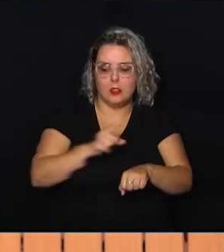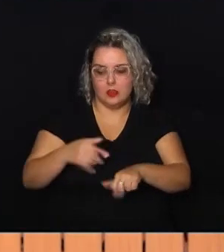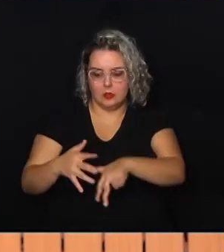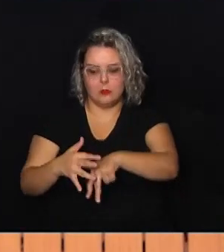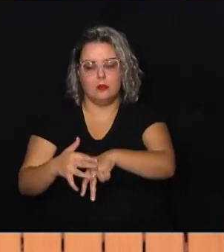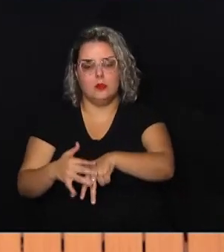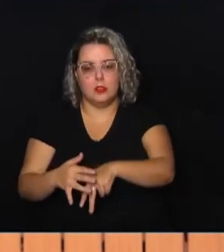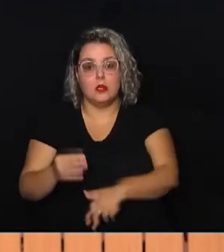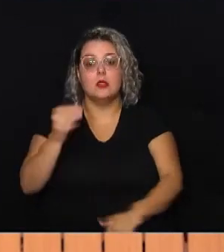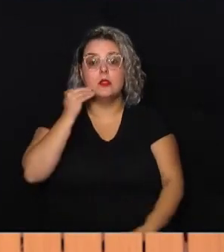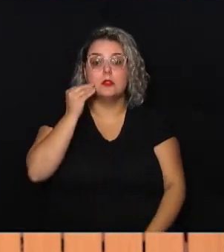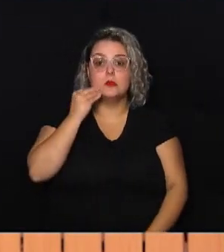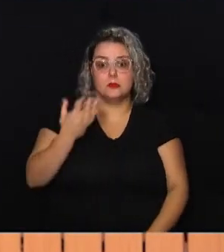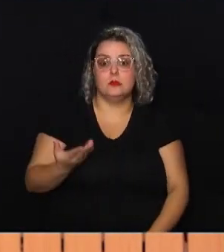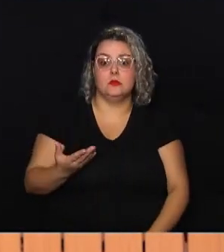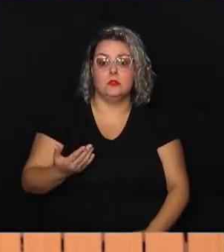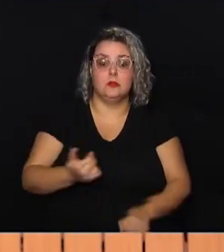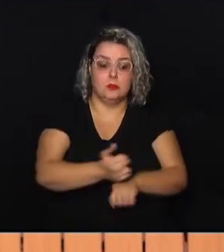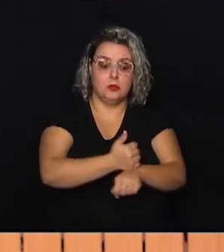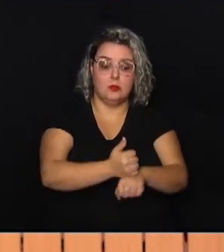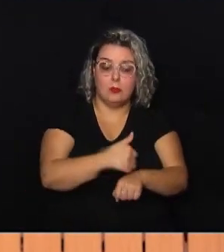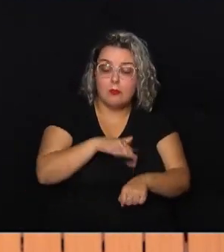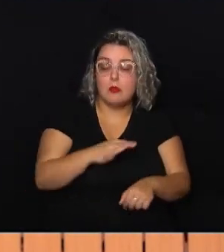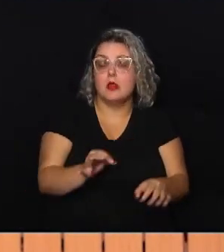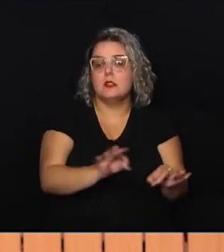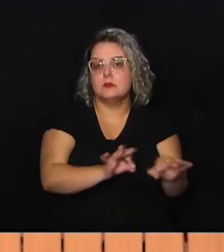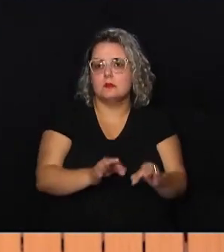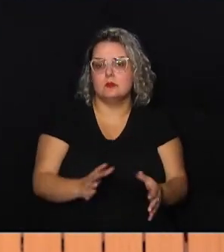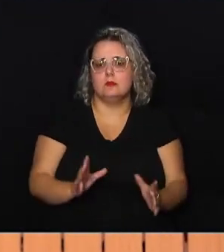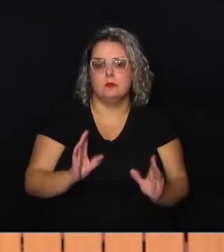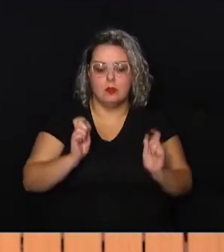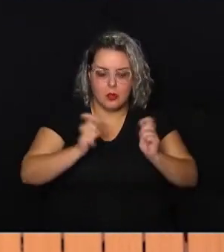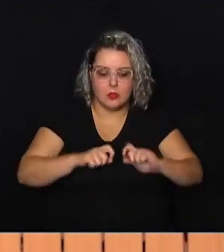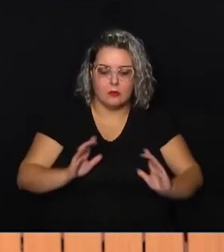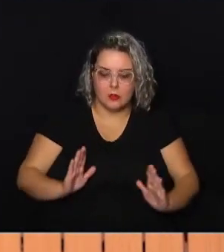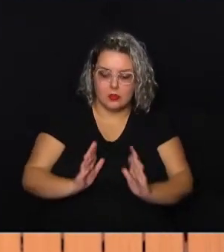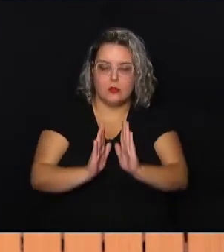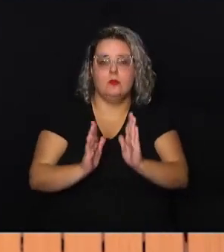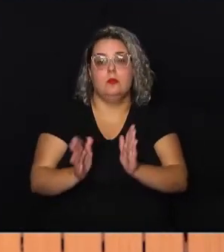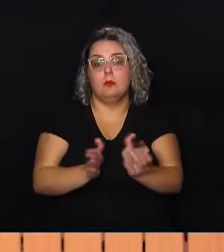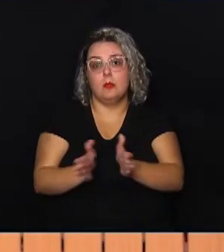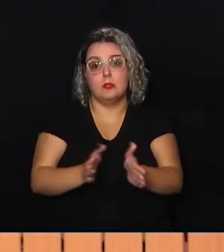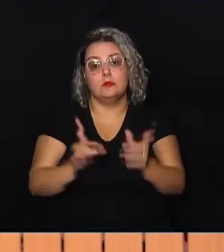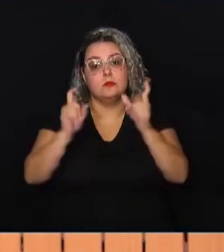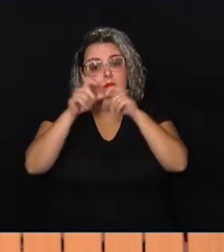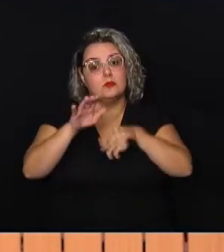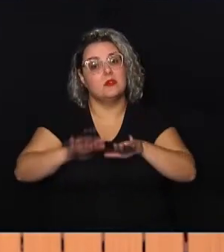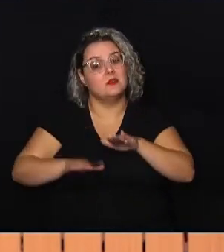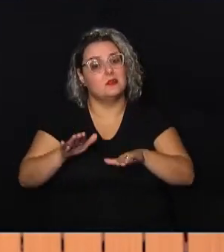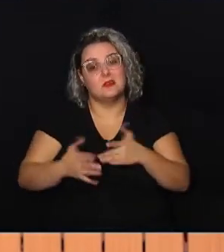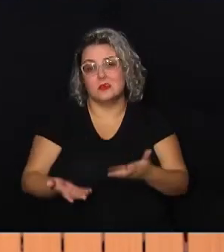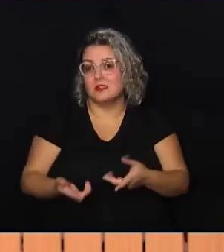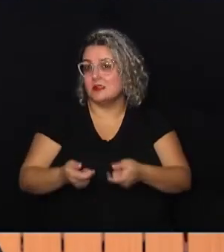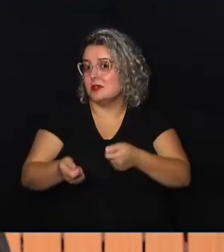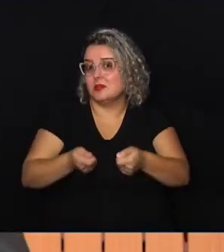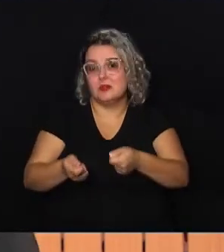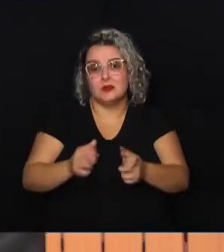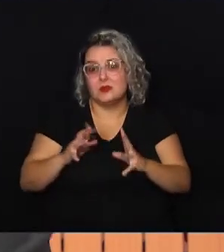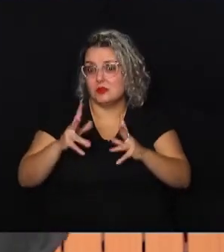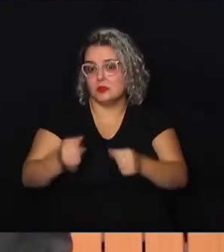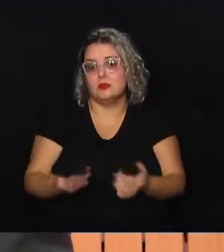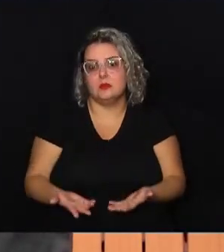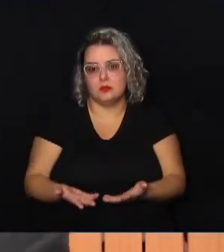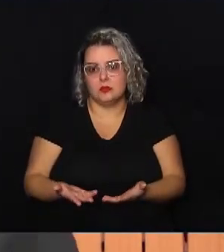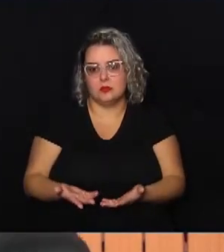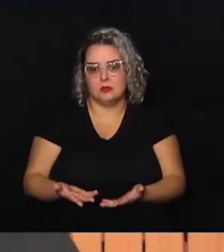gente tenta ter o profissional mais preparado possível para enfrentar situações difíceis, mas nem sempre a situação está sob controle total. E eu